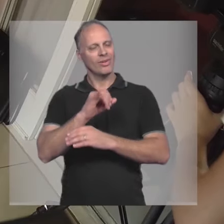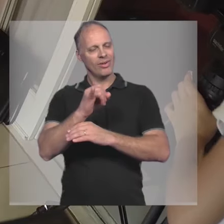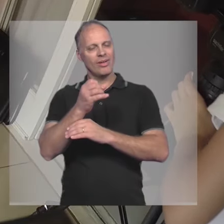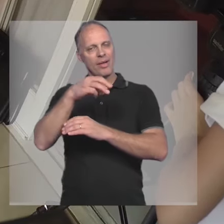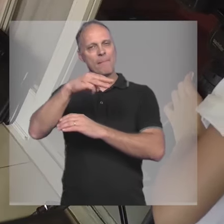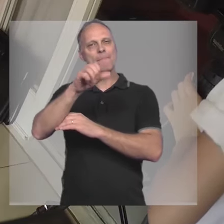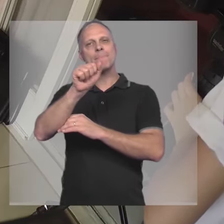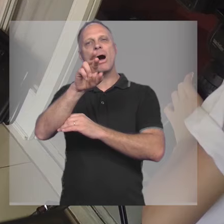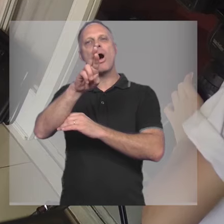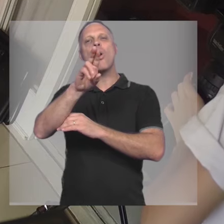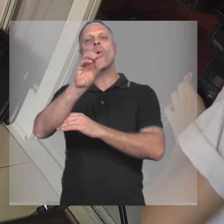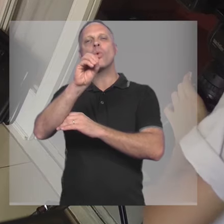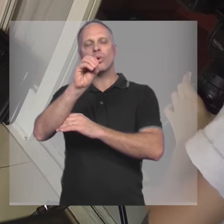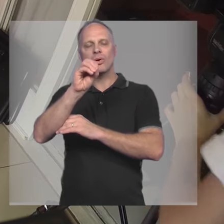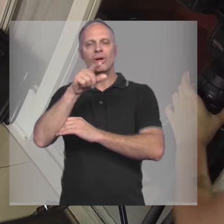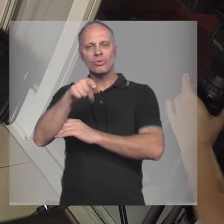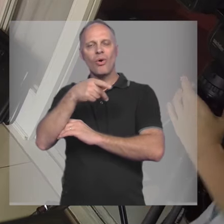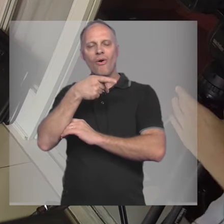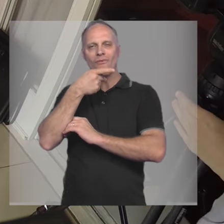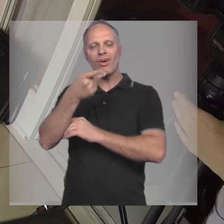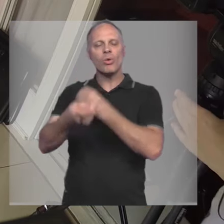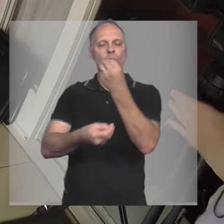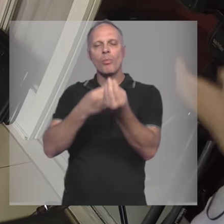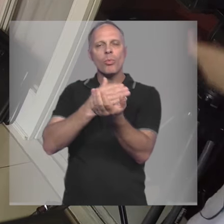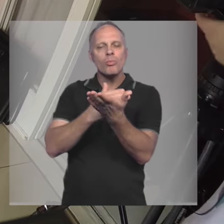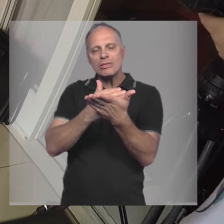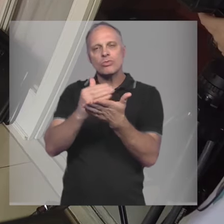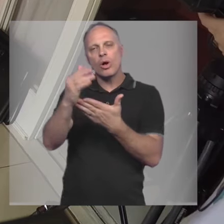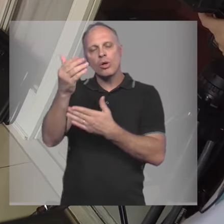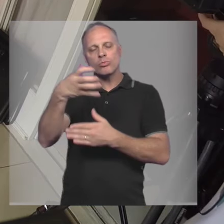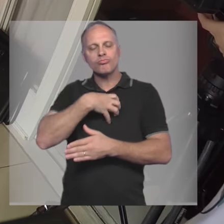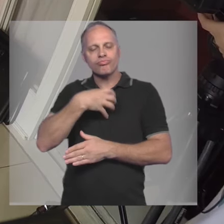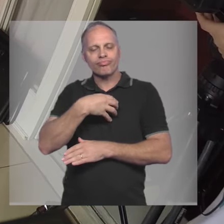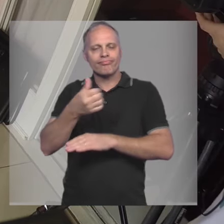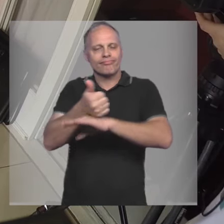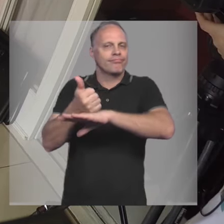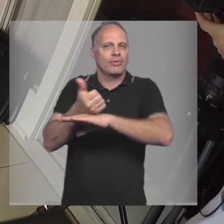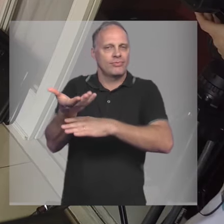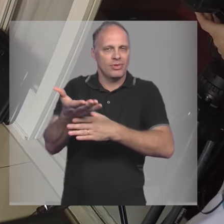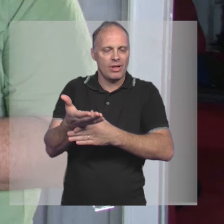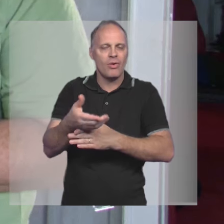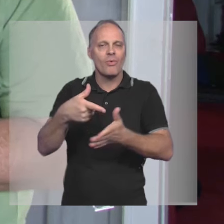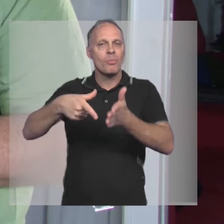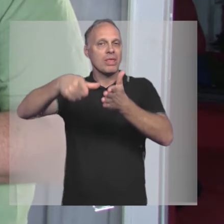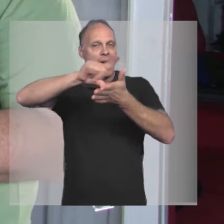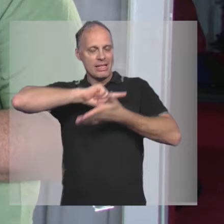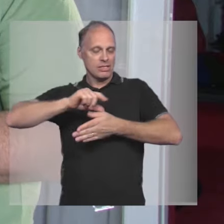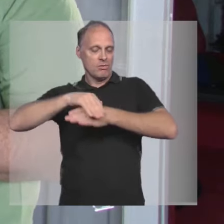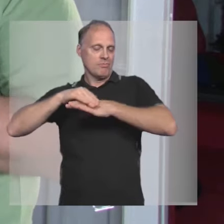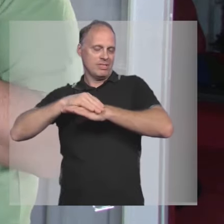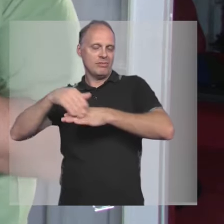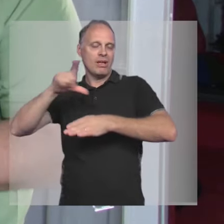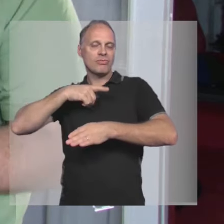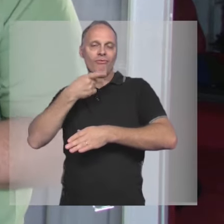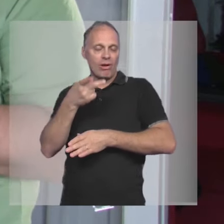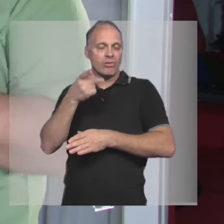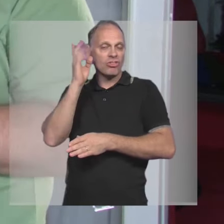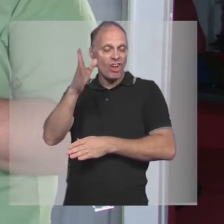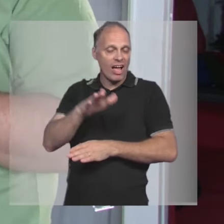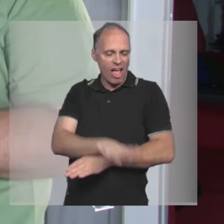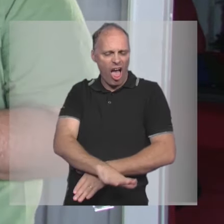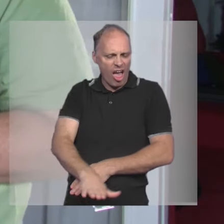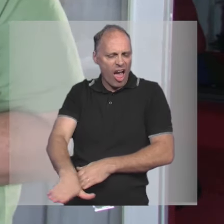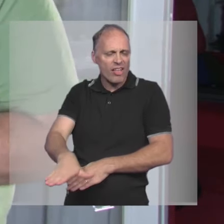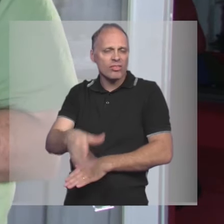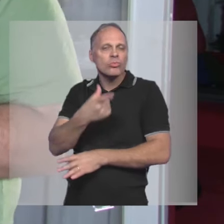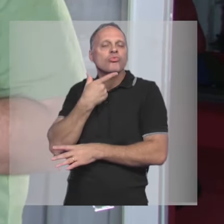Mauro, então fala pra gente como é que começou a tua carreira, né? A gente conversando antes, tu comentou, né, que desde criança tu te interessa